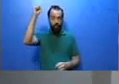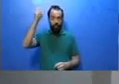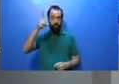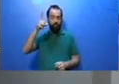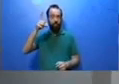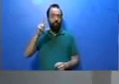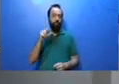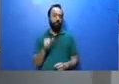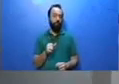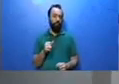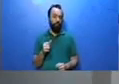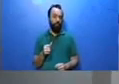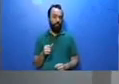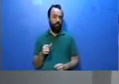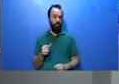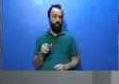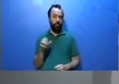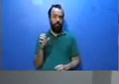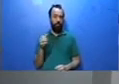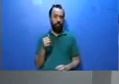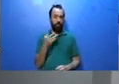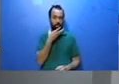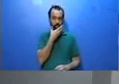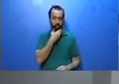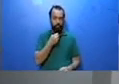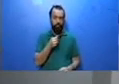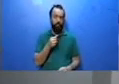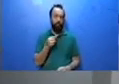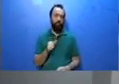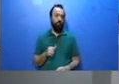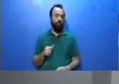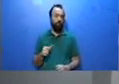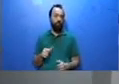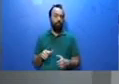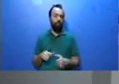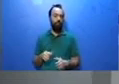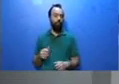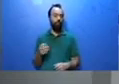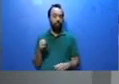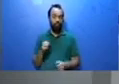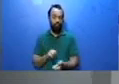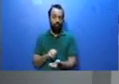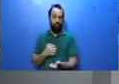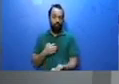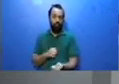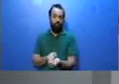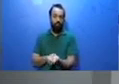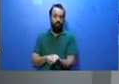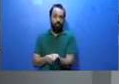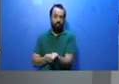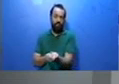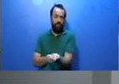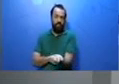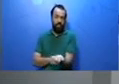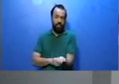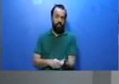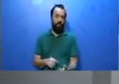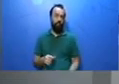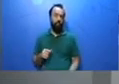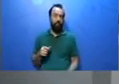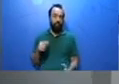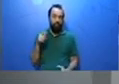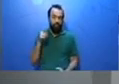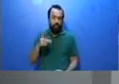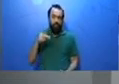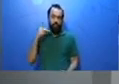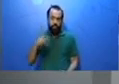com a tirinha, tá? Não posso colocar que ele está alegre, sendo que na tirinha consta que ele está irritado. Insistindo